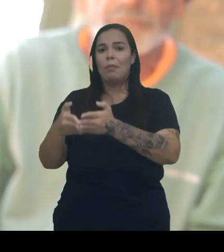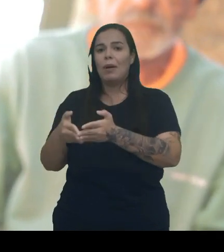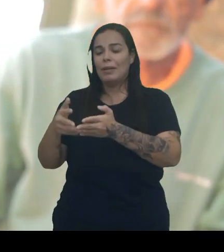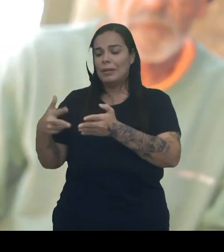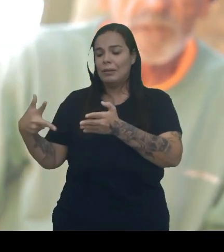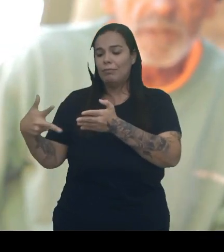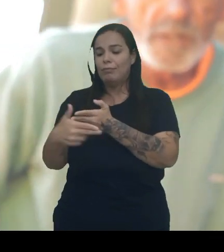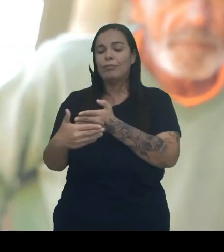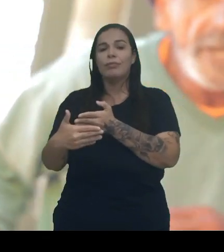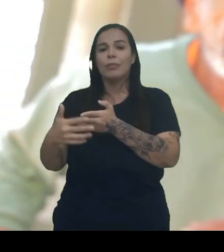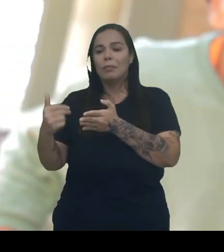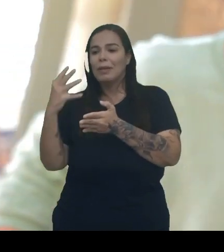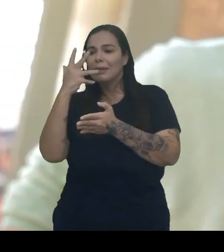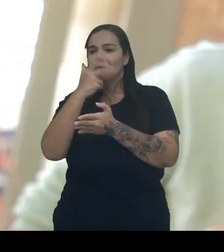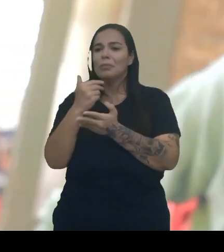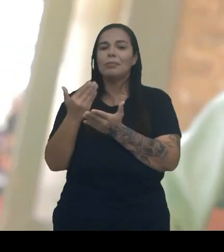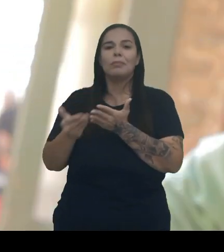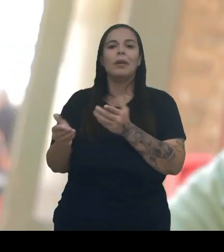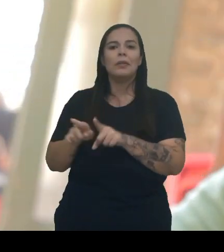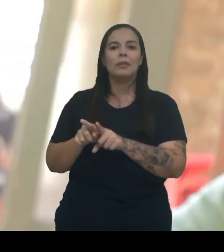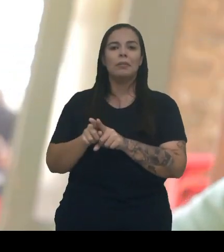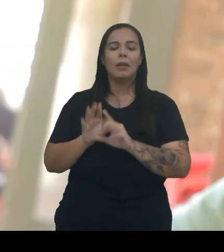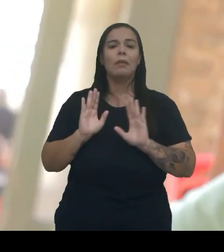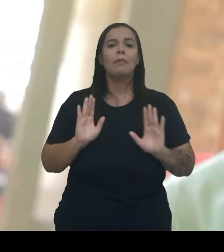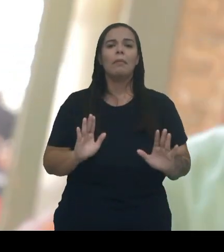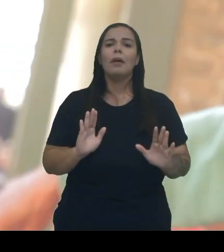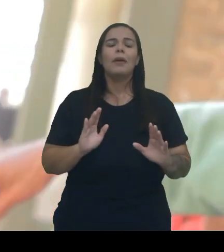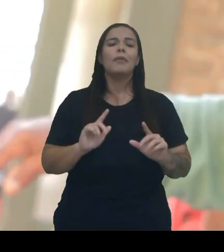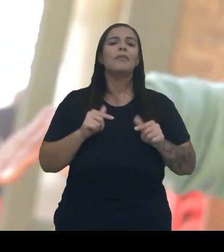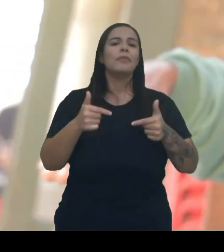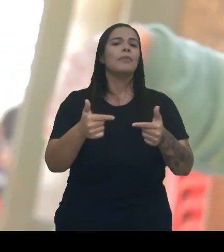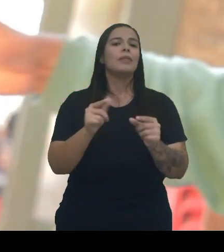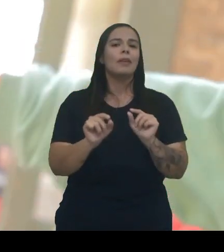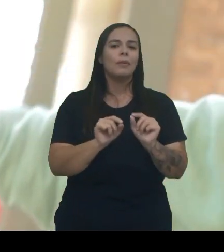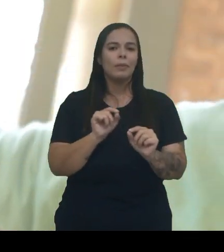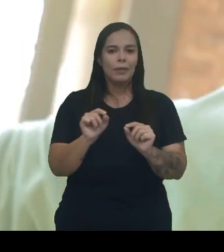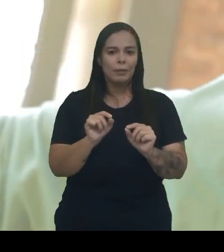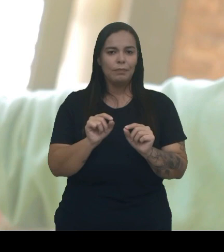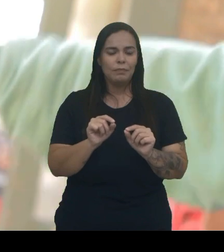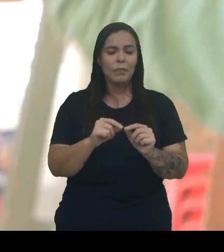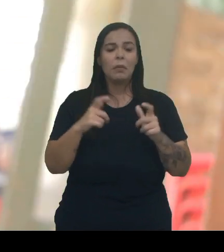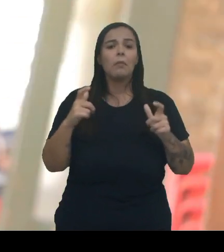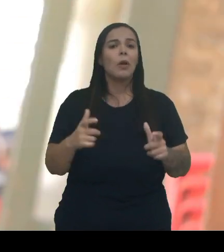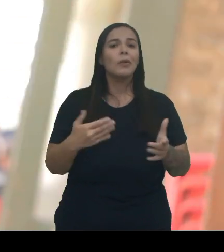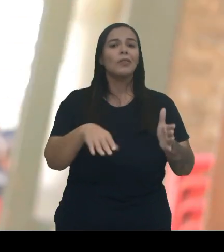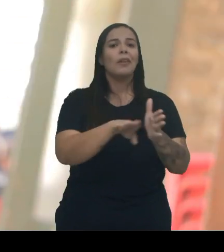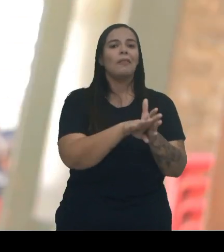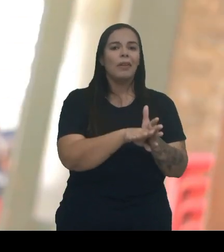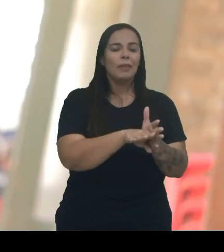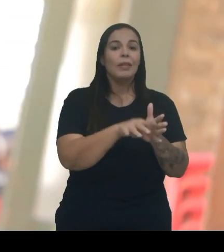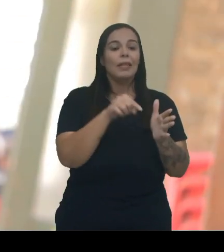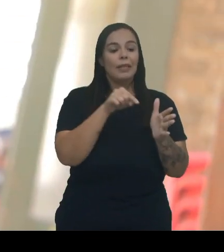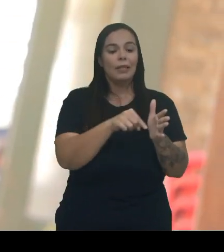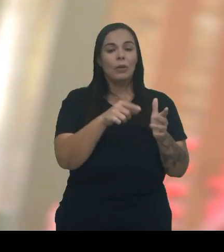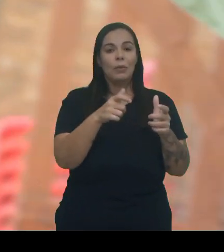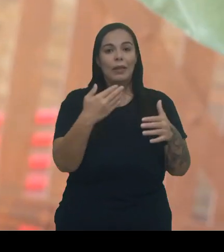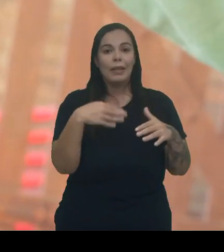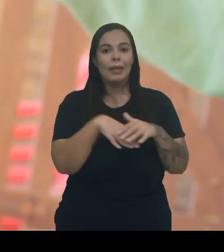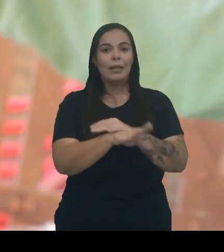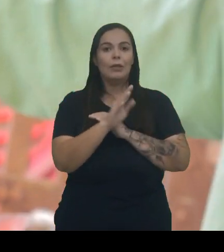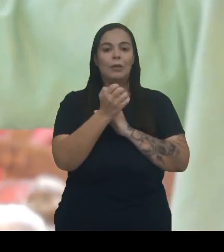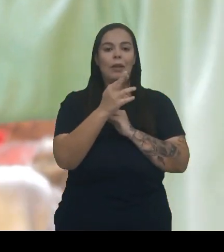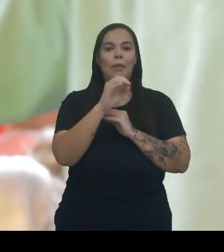polpa. Mas só que o que fizeram com ela? Para onde levaram ela? Lá para dentro da barra, levaram lá para dentro da